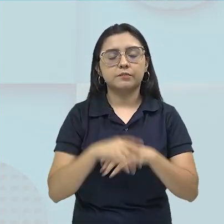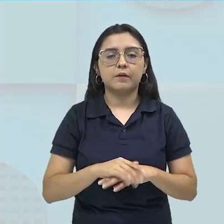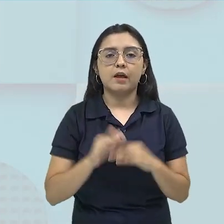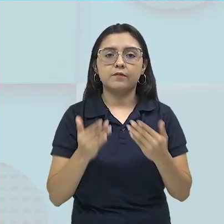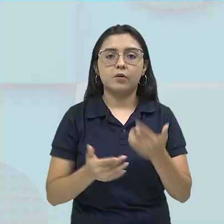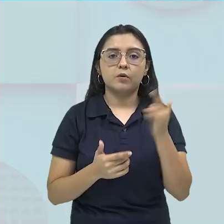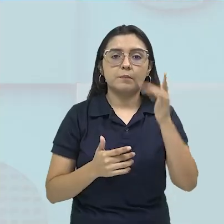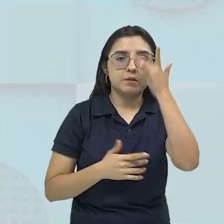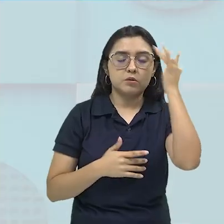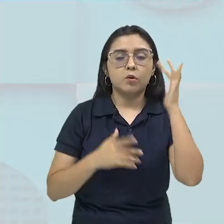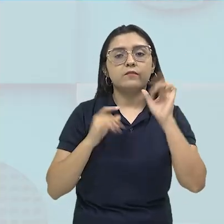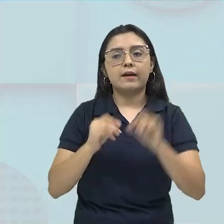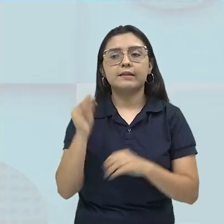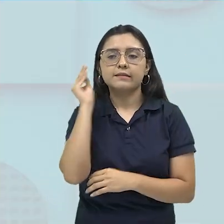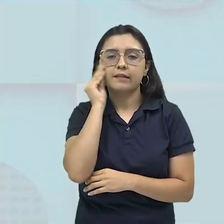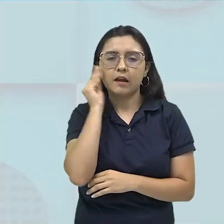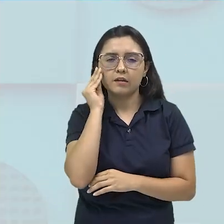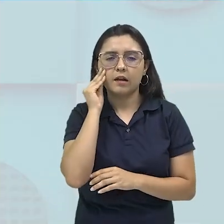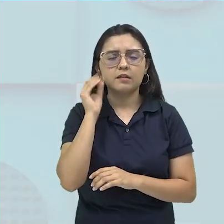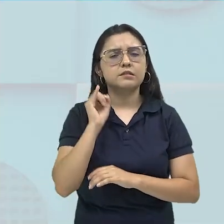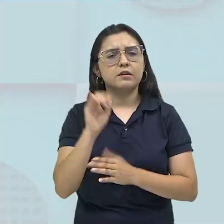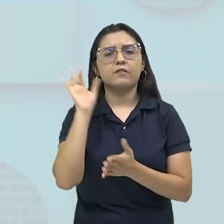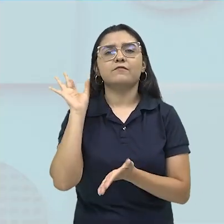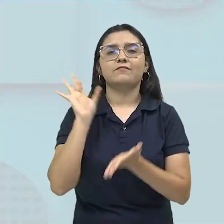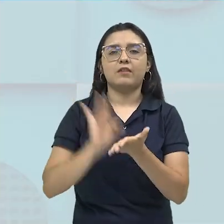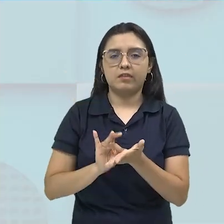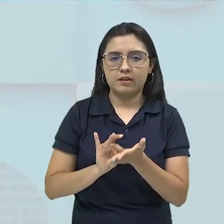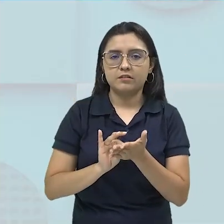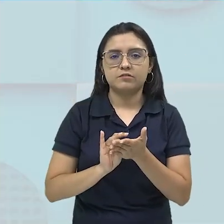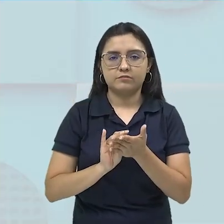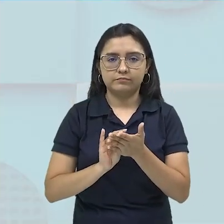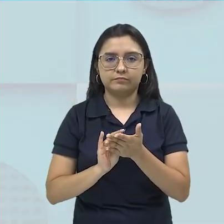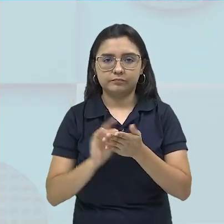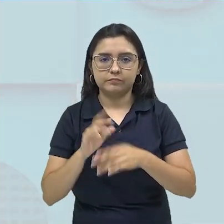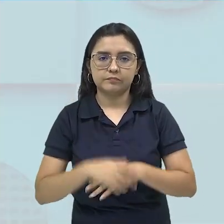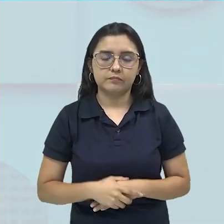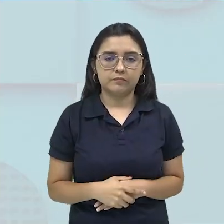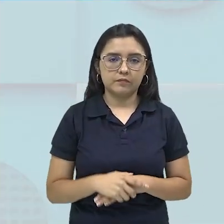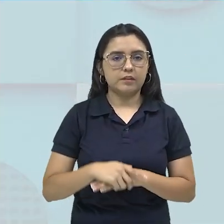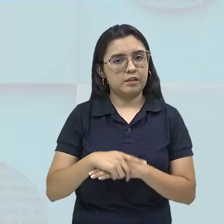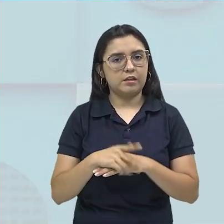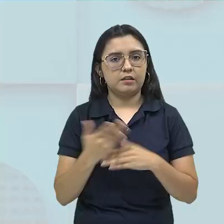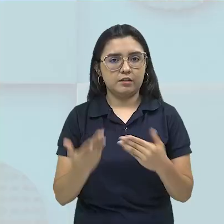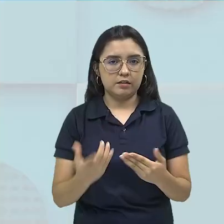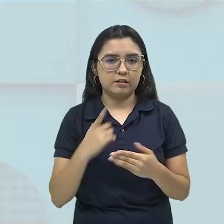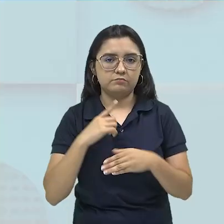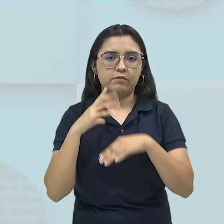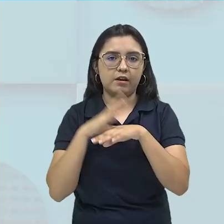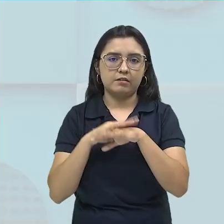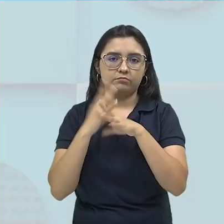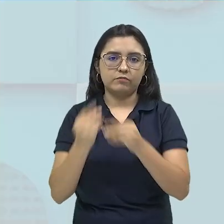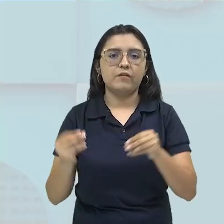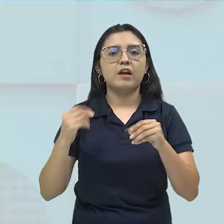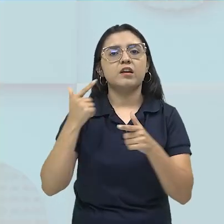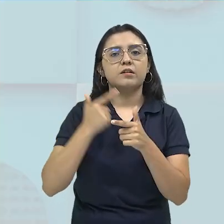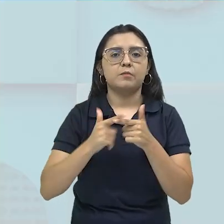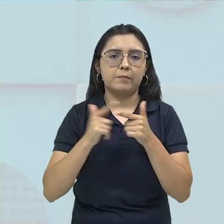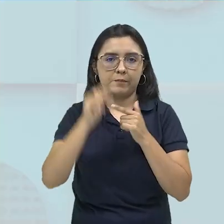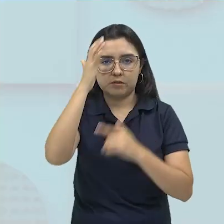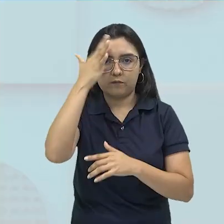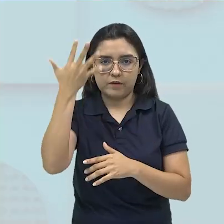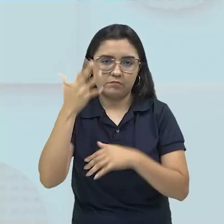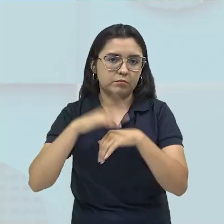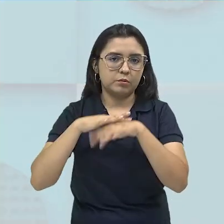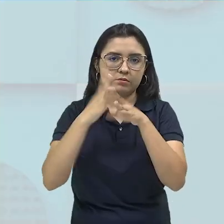verifica. Vamos testar para ver se realmente vai surgir o efeito que a gente está utilizando, que diz que vai dar, né? Vai